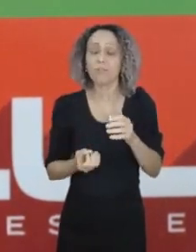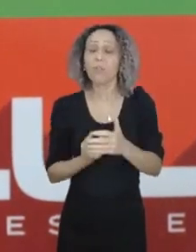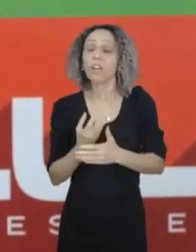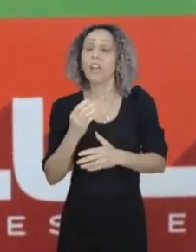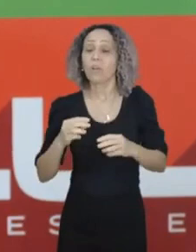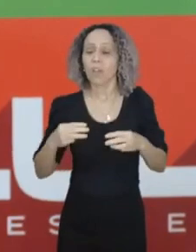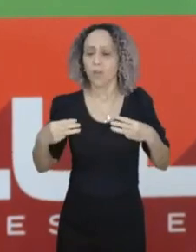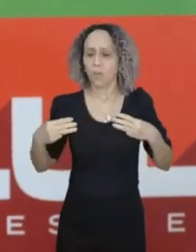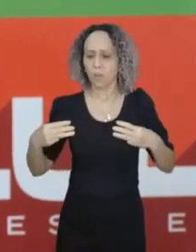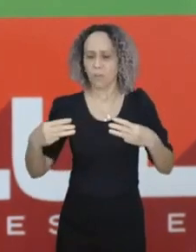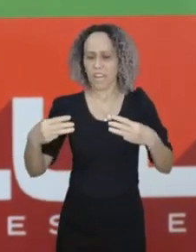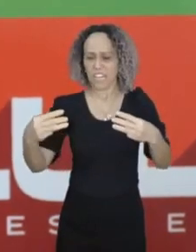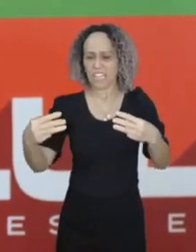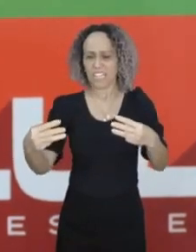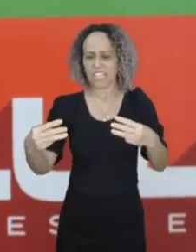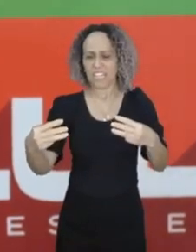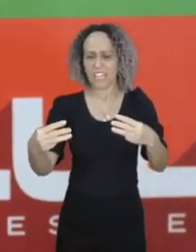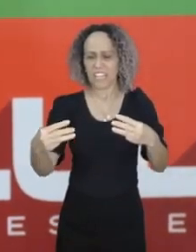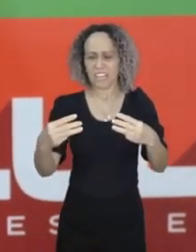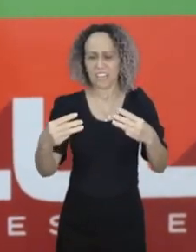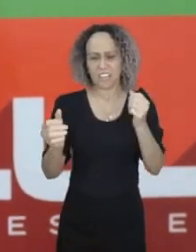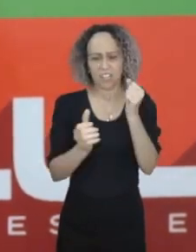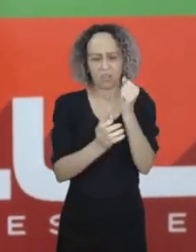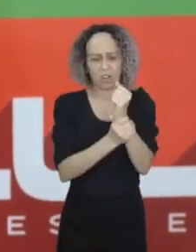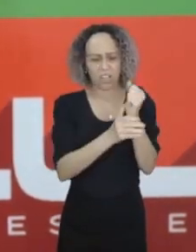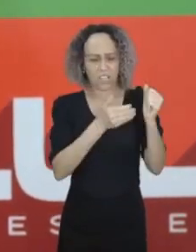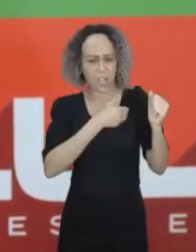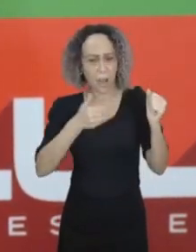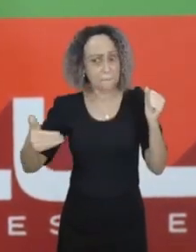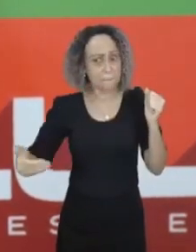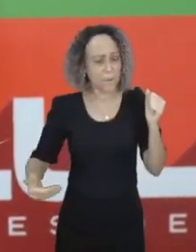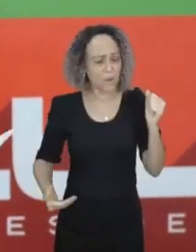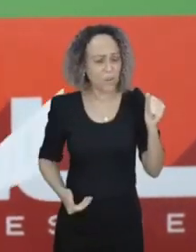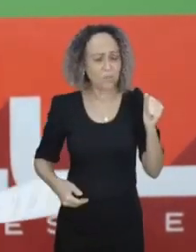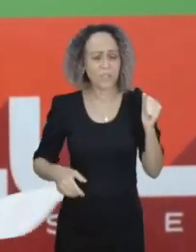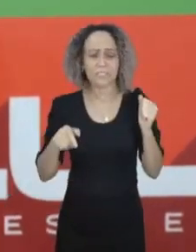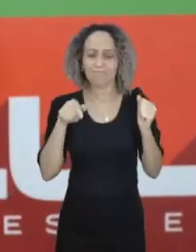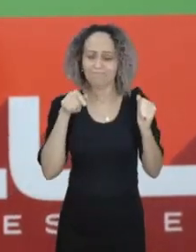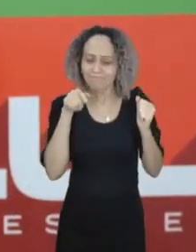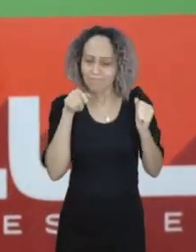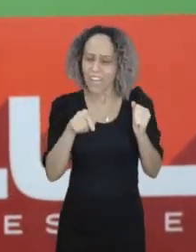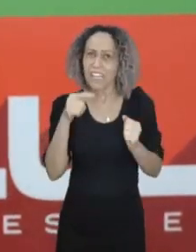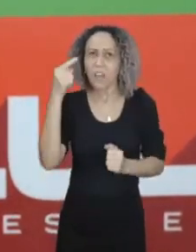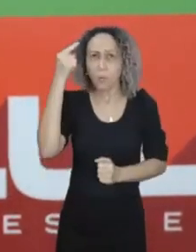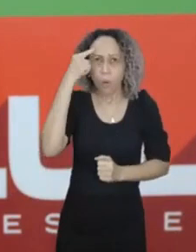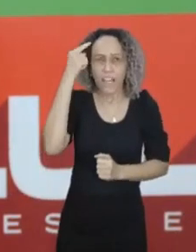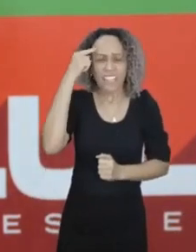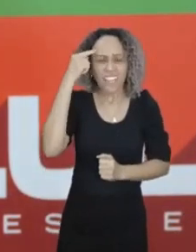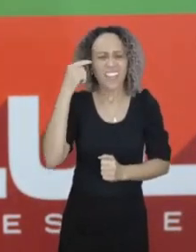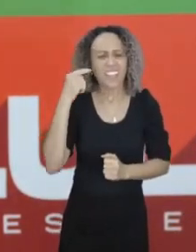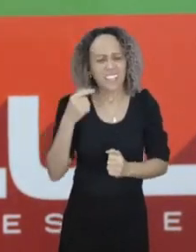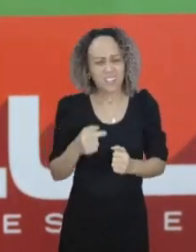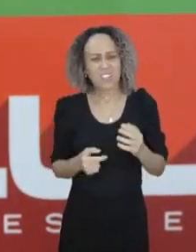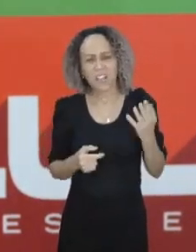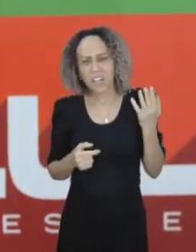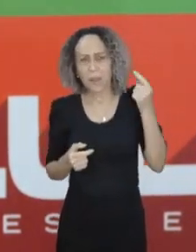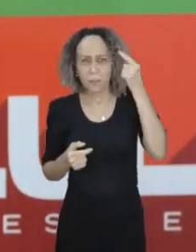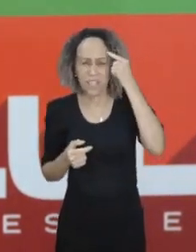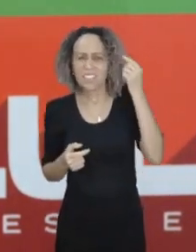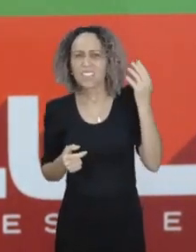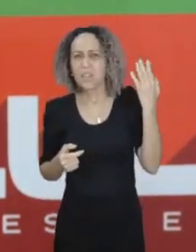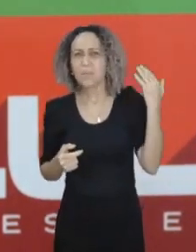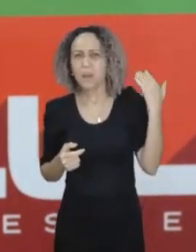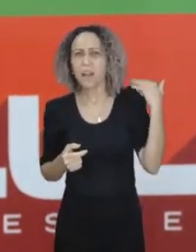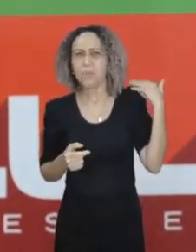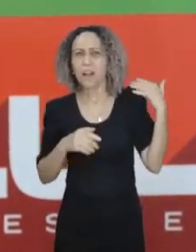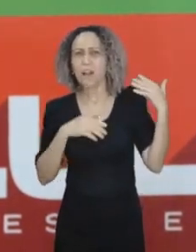pouco antiga já um pouco sabe Ah eu diria questionada por esses com pelos governadores há muito